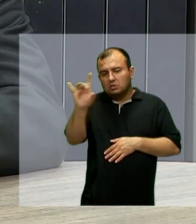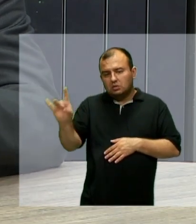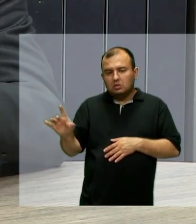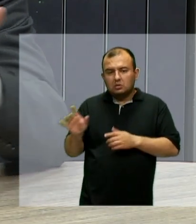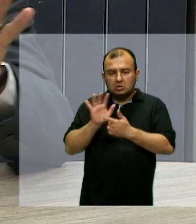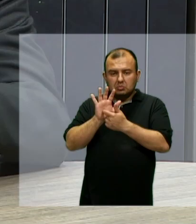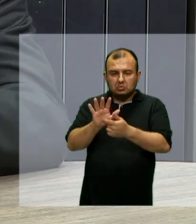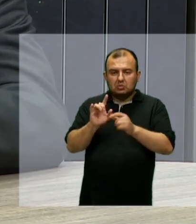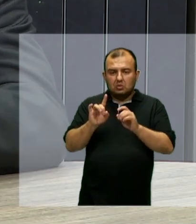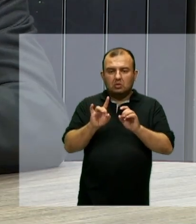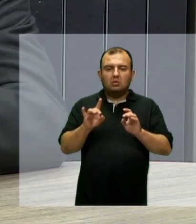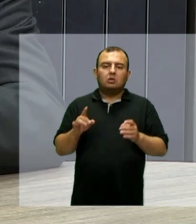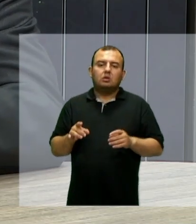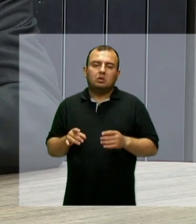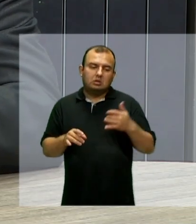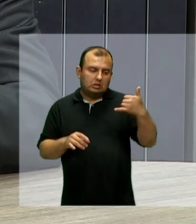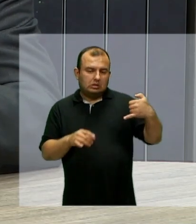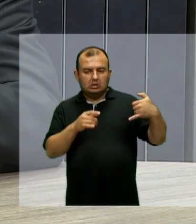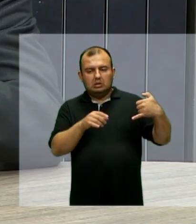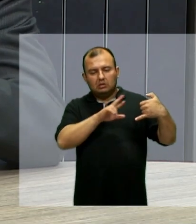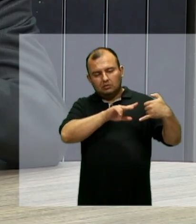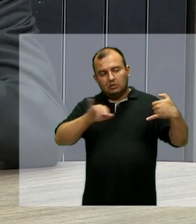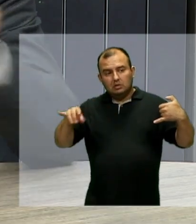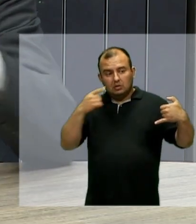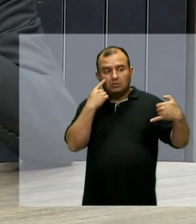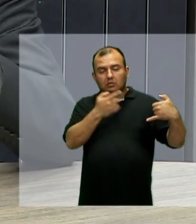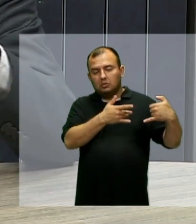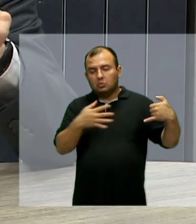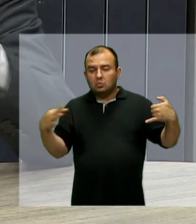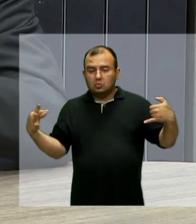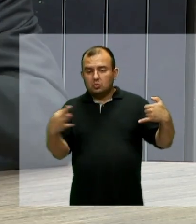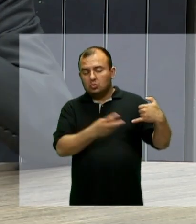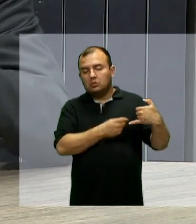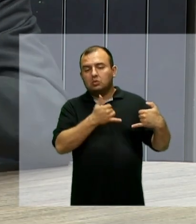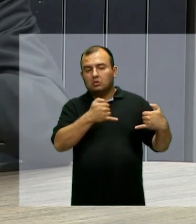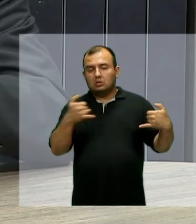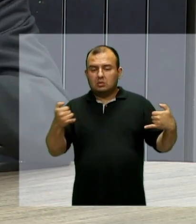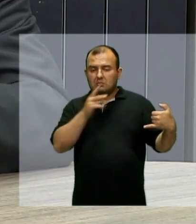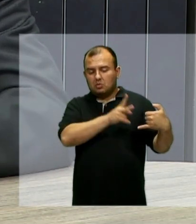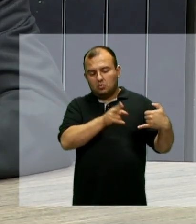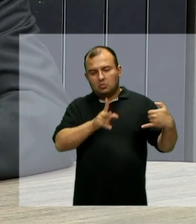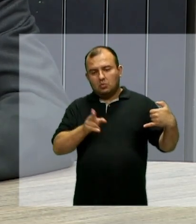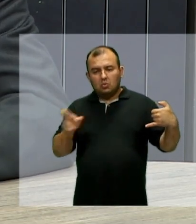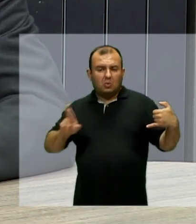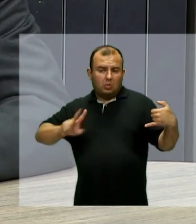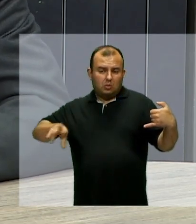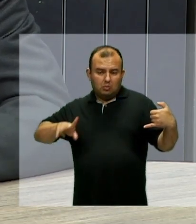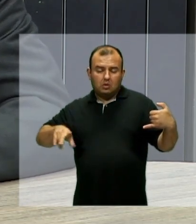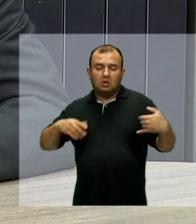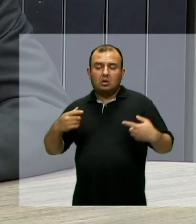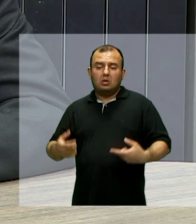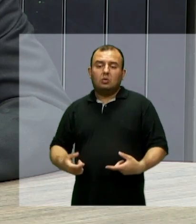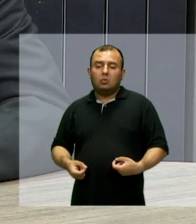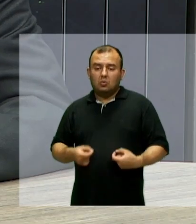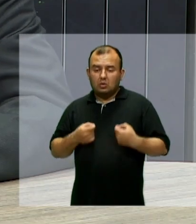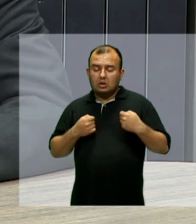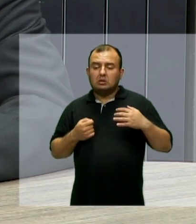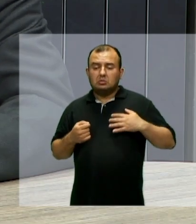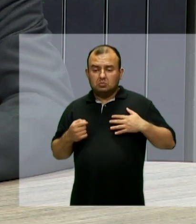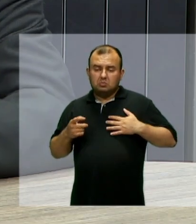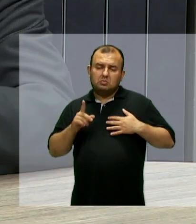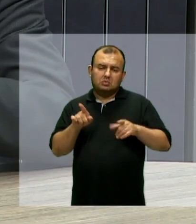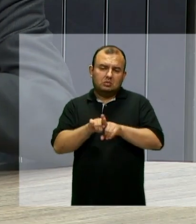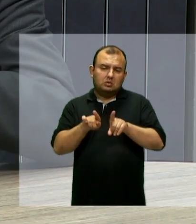mostro às vezes várias canetas iguais, isso é uma caneta, aquilo é uma caneta, mas todas são canetas, mas uma não é igual à outra. O câncer de mama também. Nós